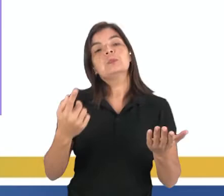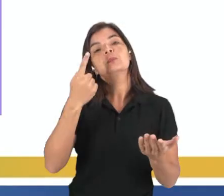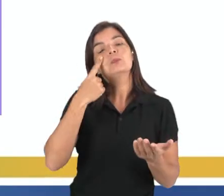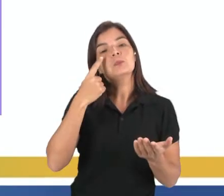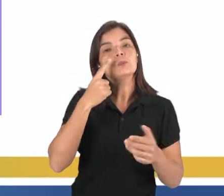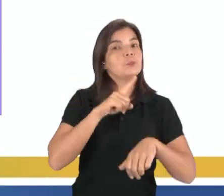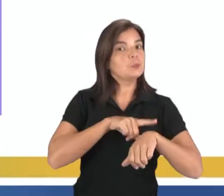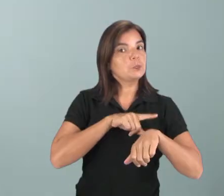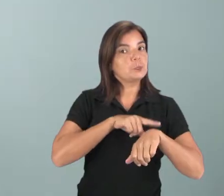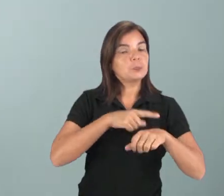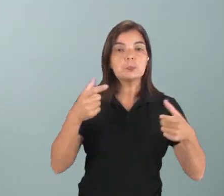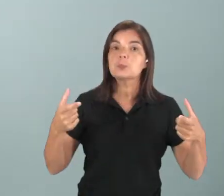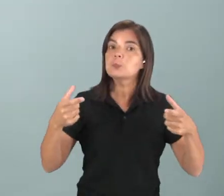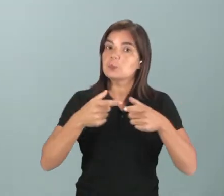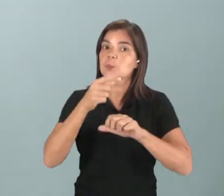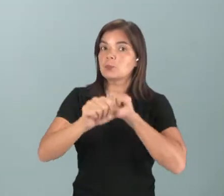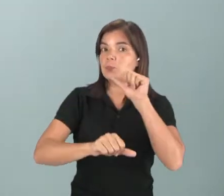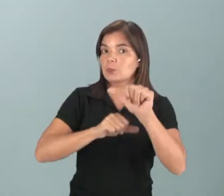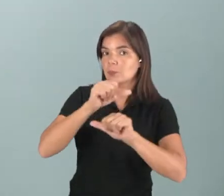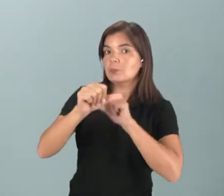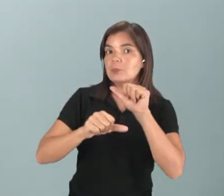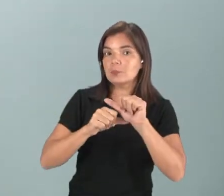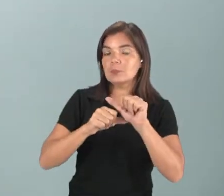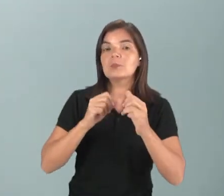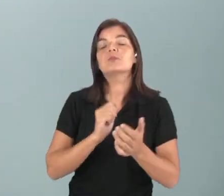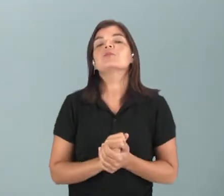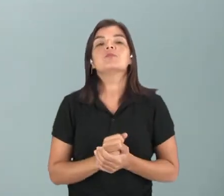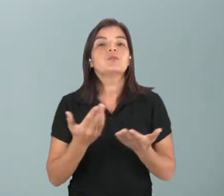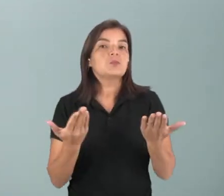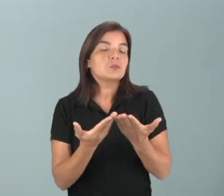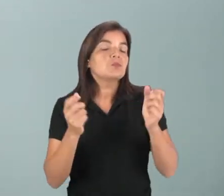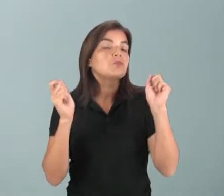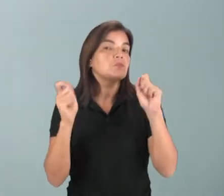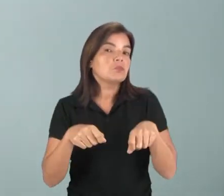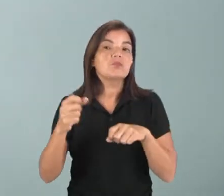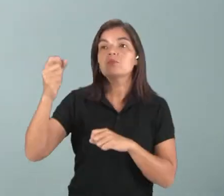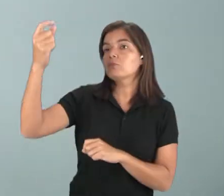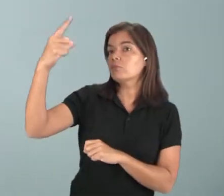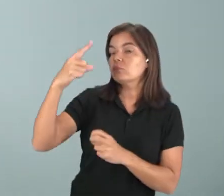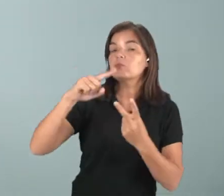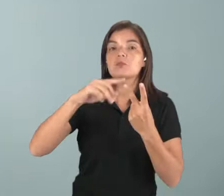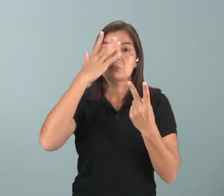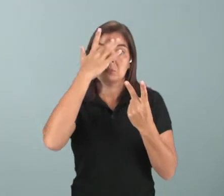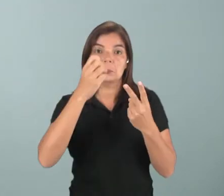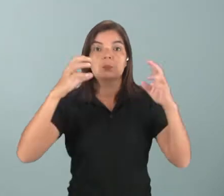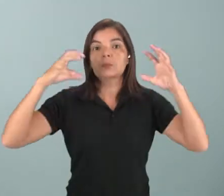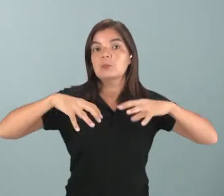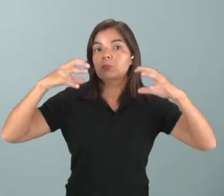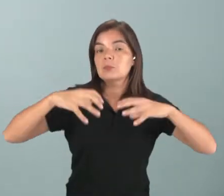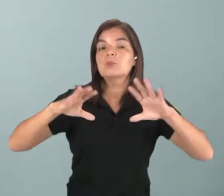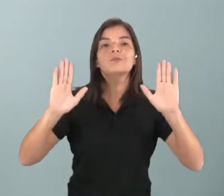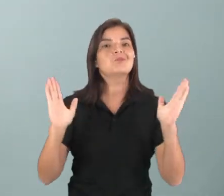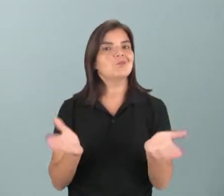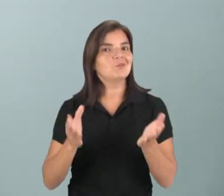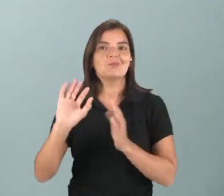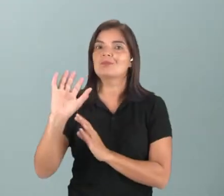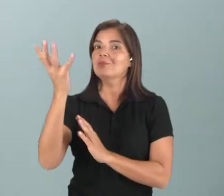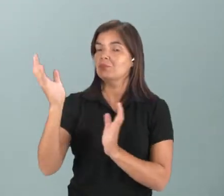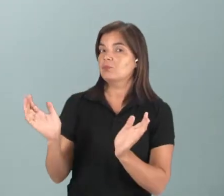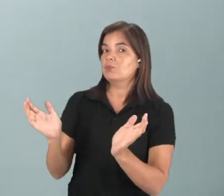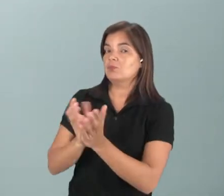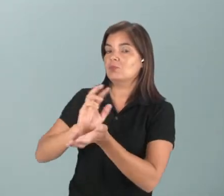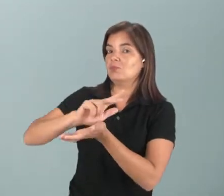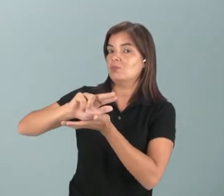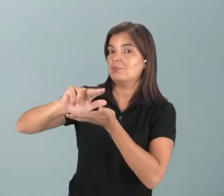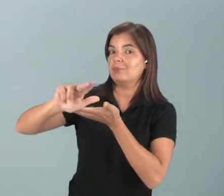enquanto que o tempo é algo que muda ao longo do tempo, né, hoje pode estar ensolarado, amanhã pode estar chuvoso, o clima, ele é o conjunto de